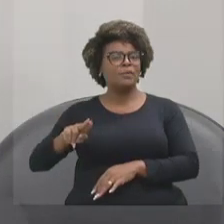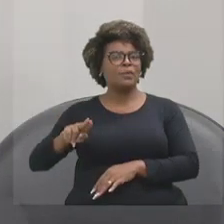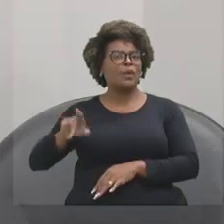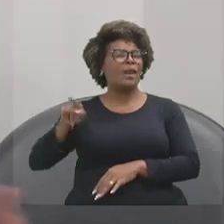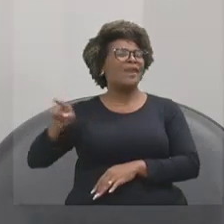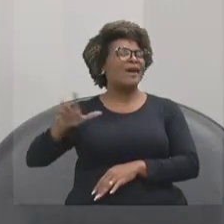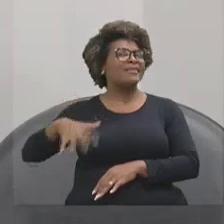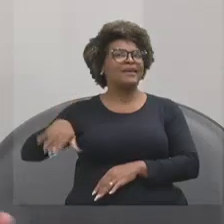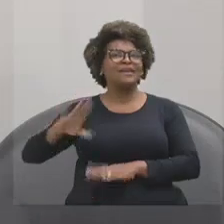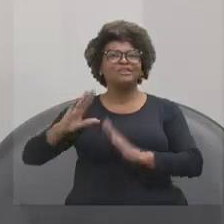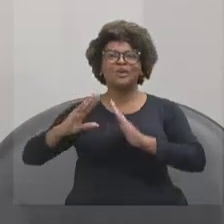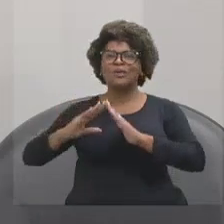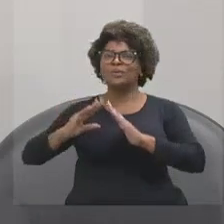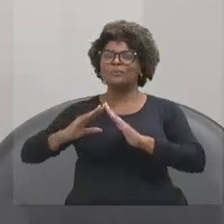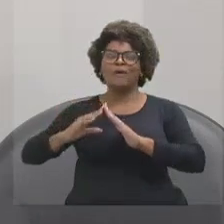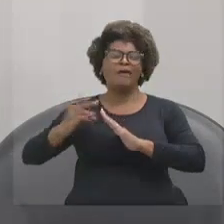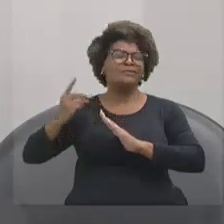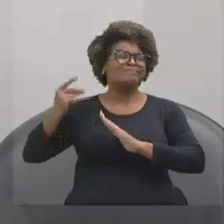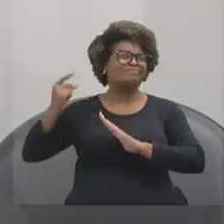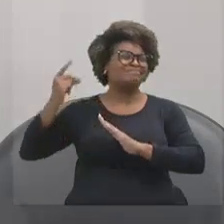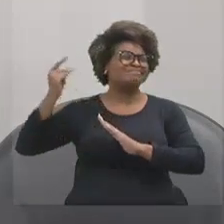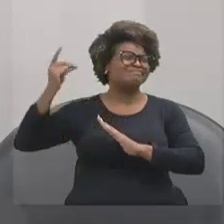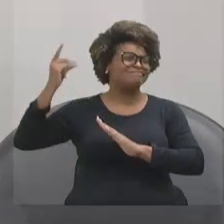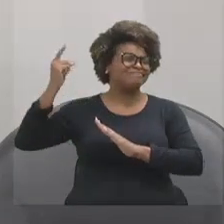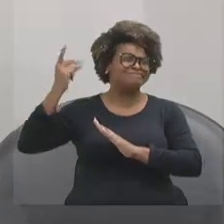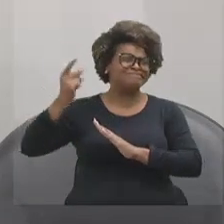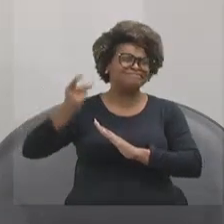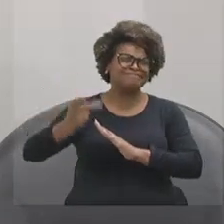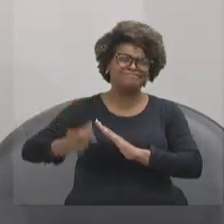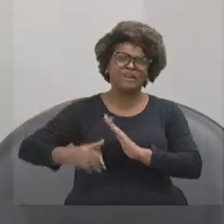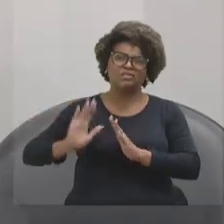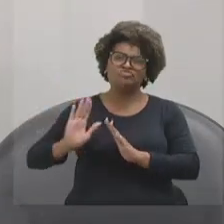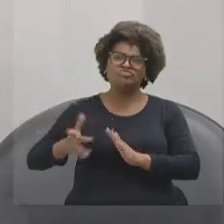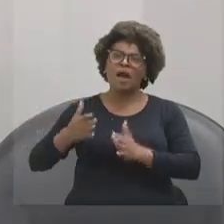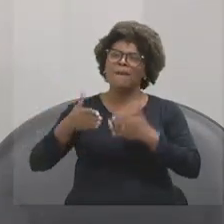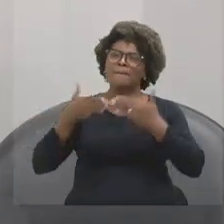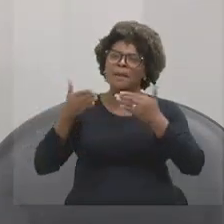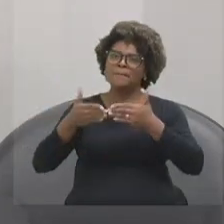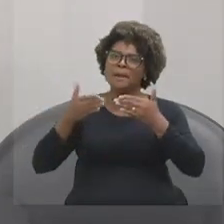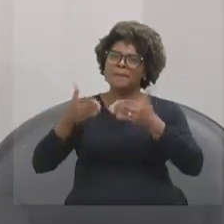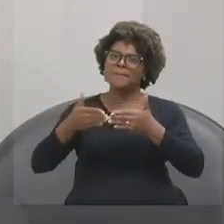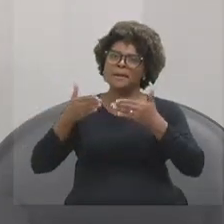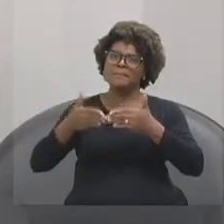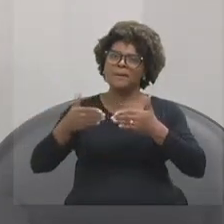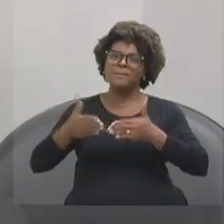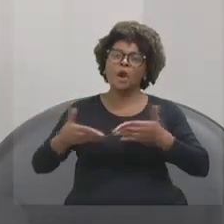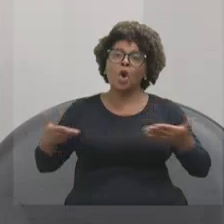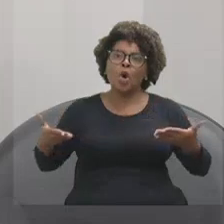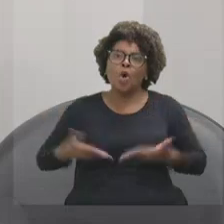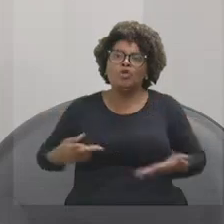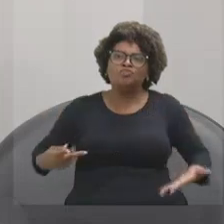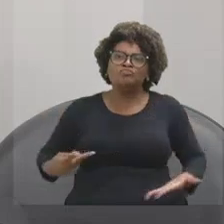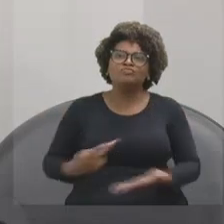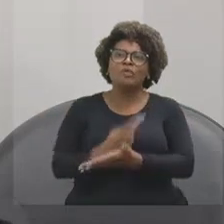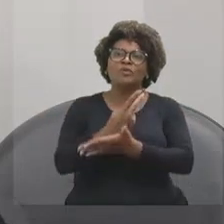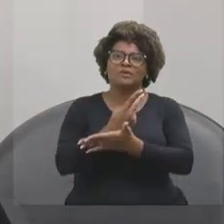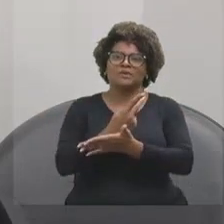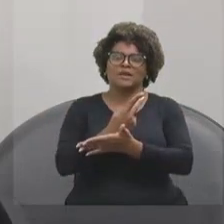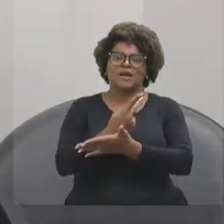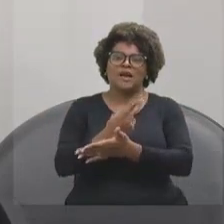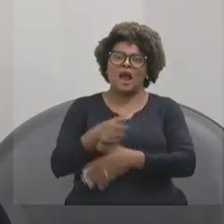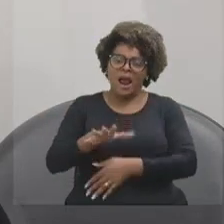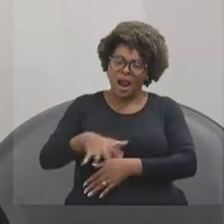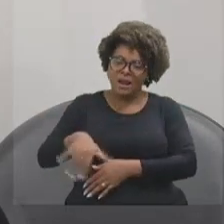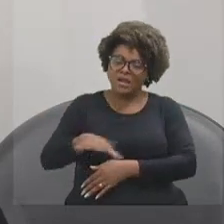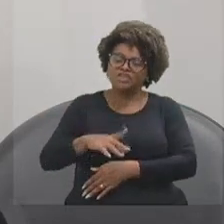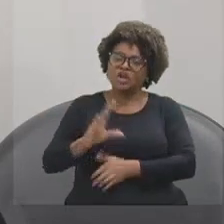ali os municípios lutando há muito tempo e hoje sendo concretizado entregando as unidades para esse serviço a nossa região é muito carente